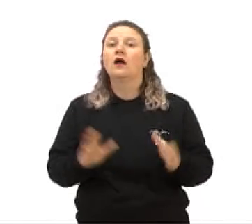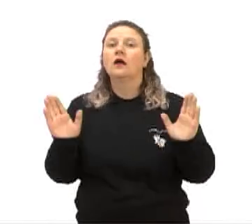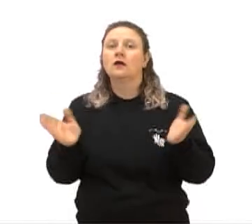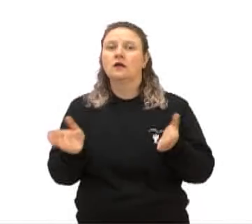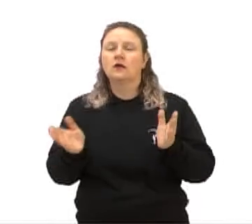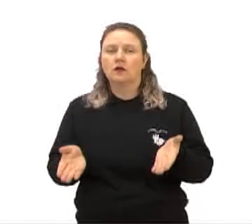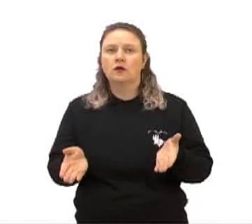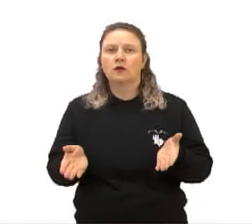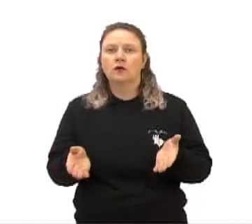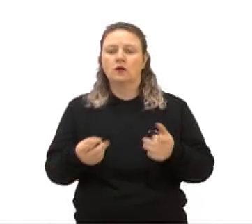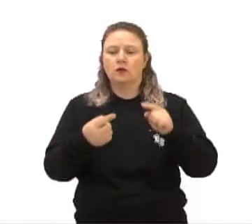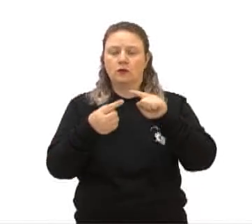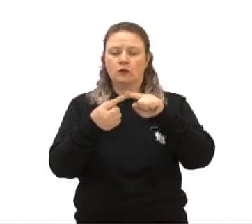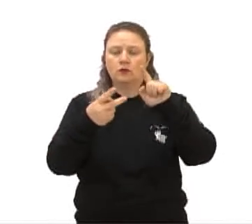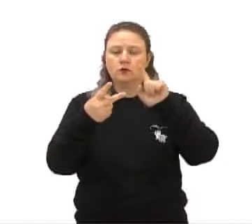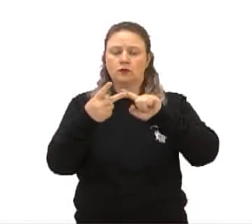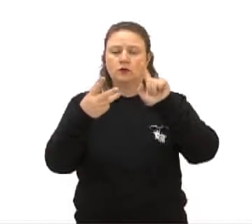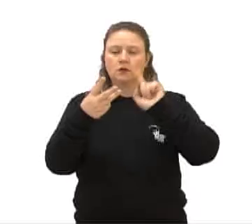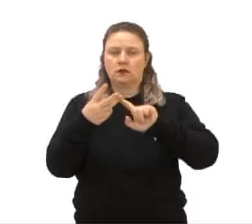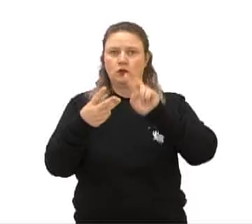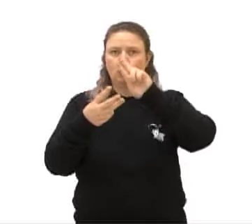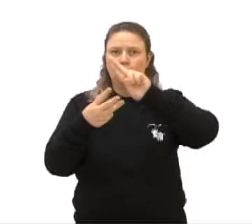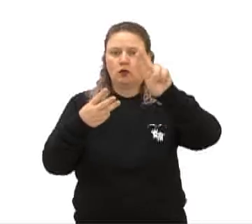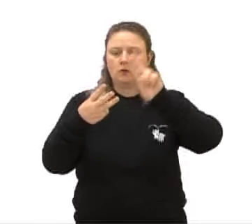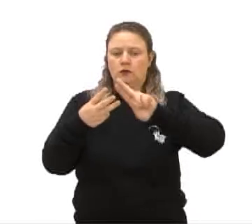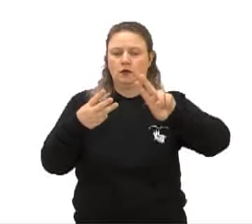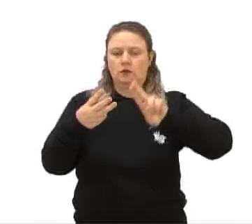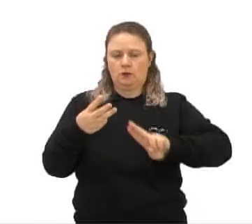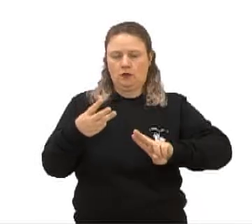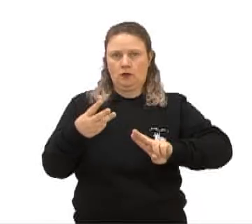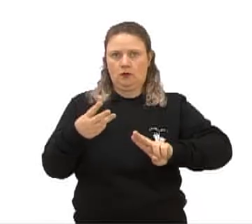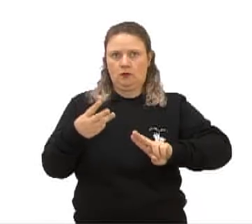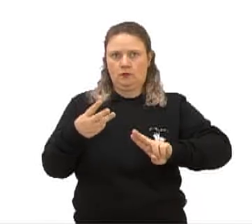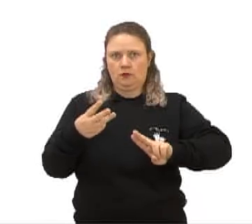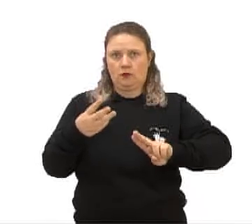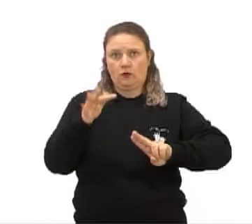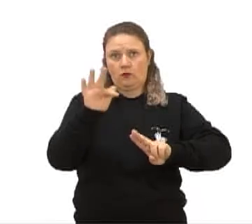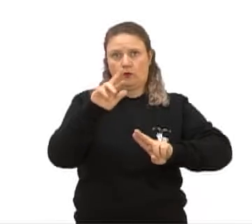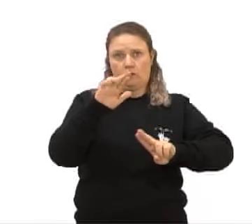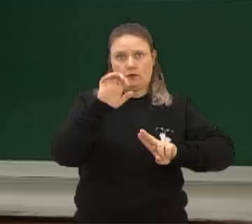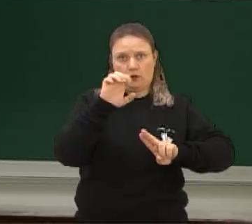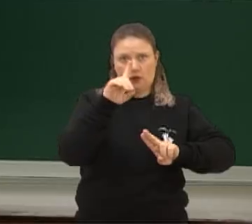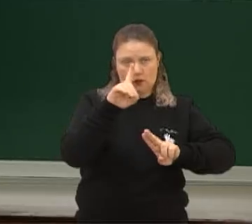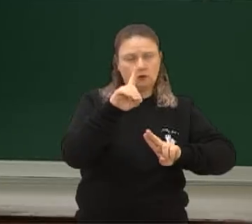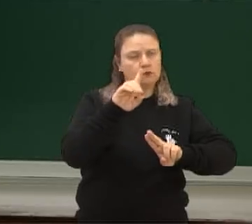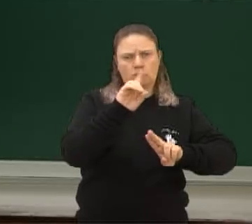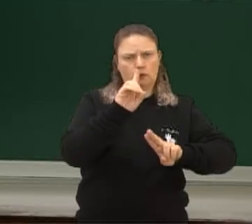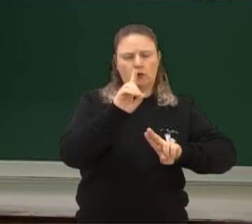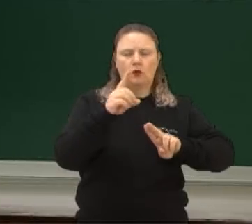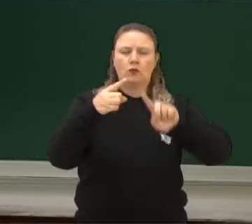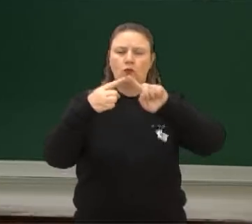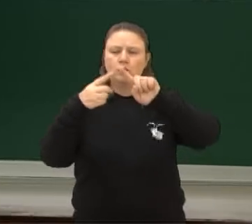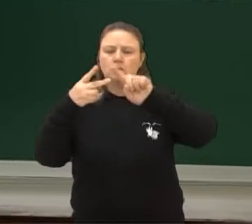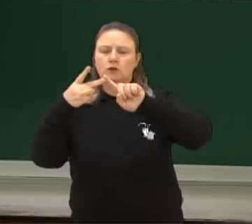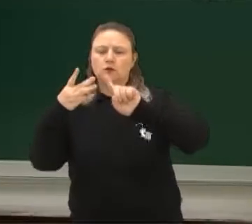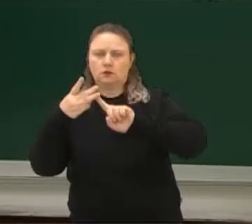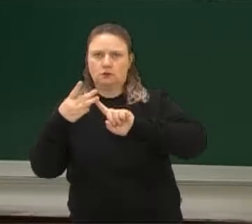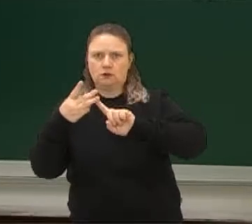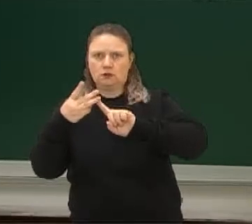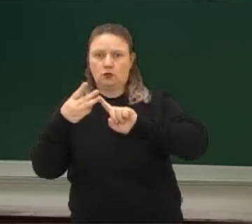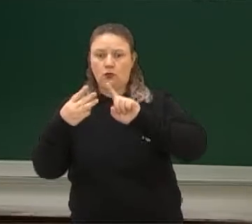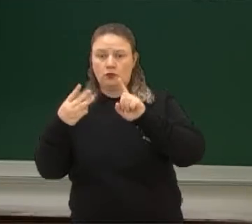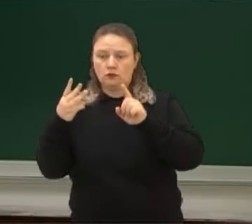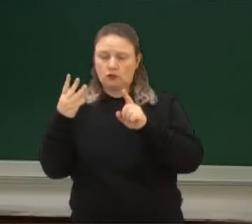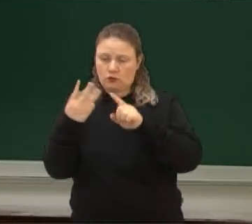listar ali, então, 3 nomes dos integrantes da banda, tirando o Freddie Mercury, que era o vocalista, tá? Os outros que faziam